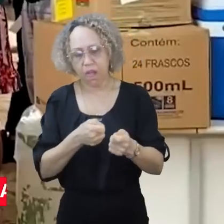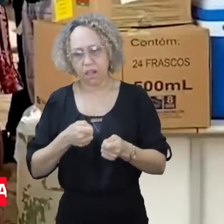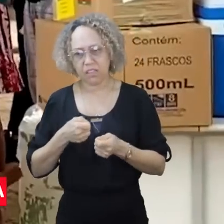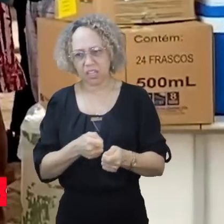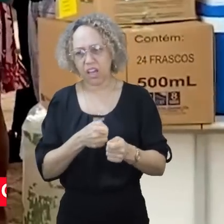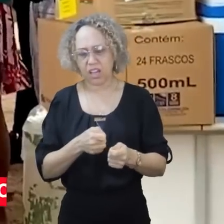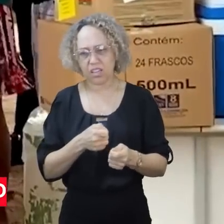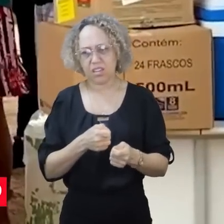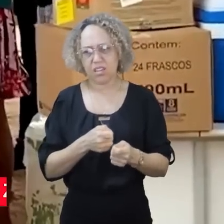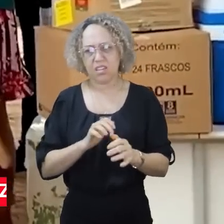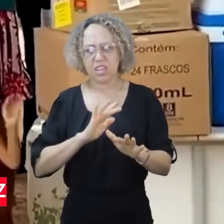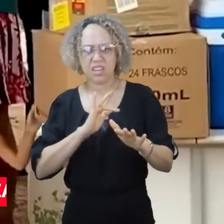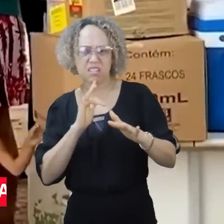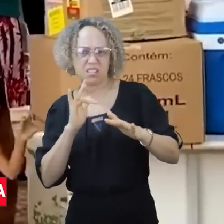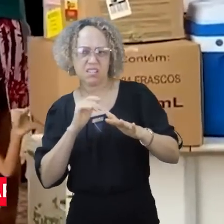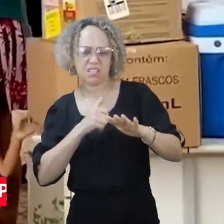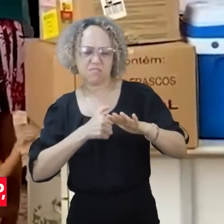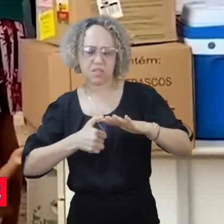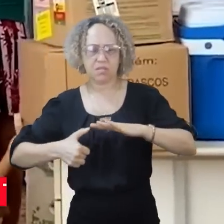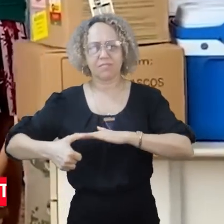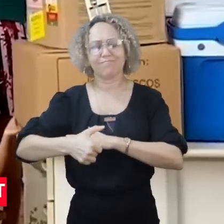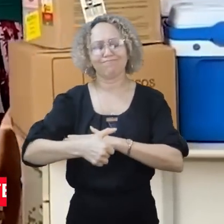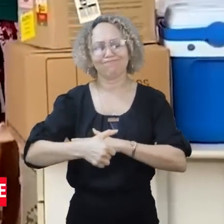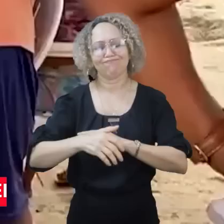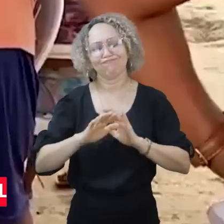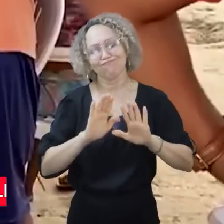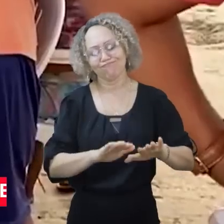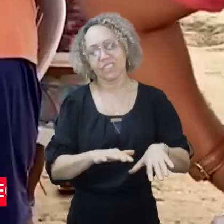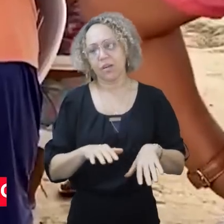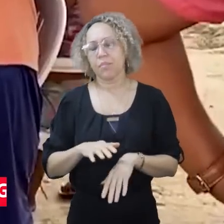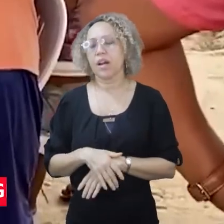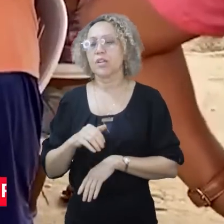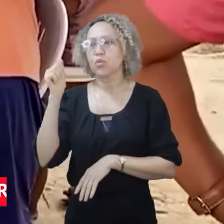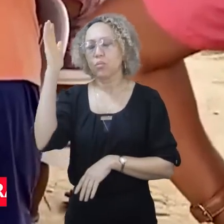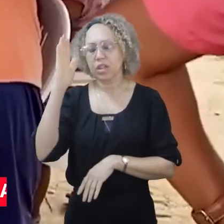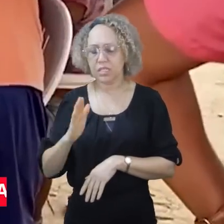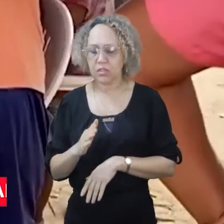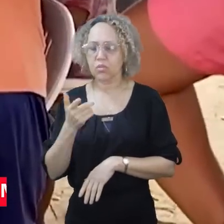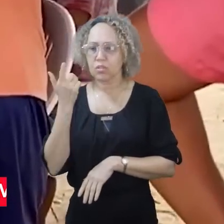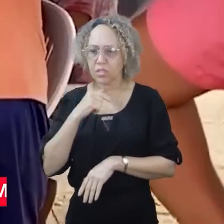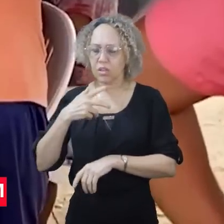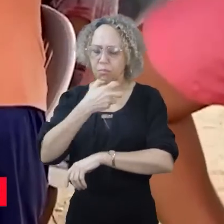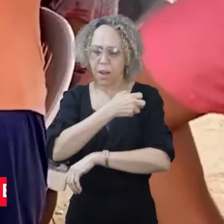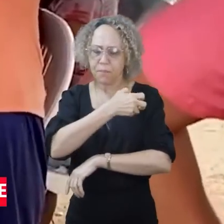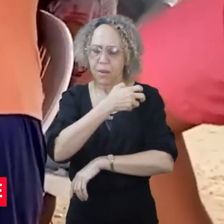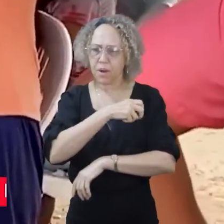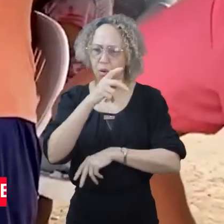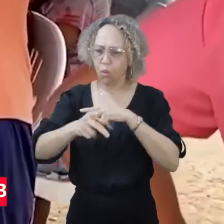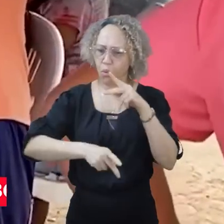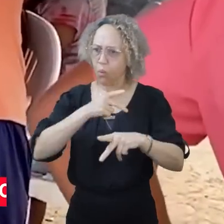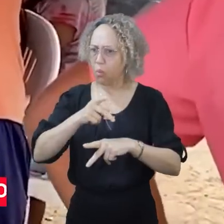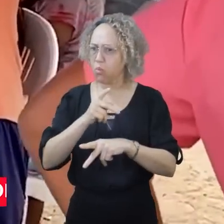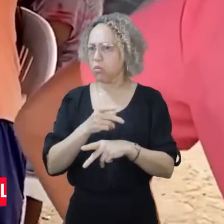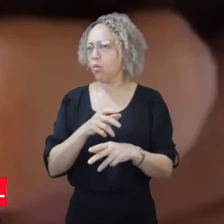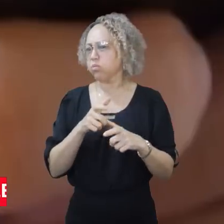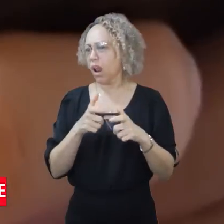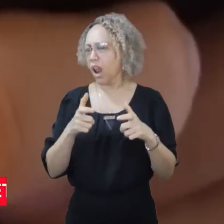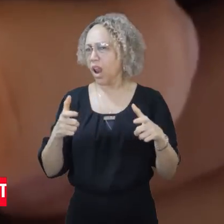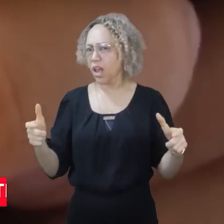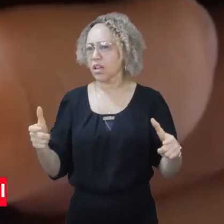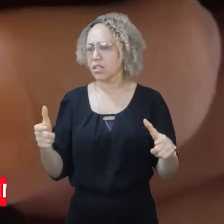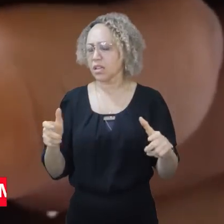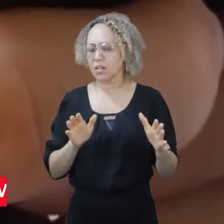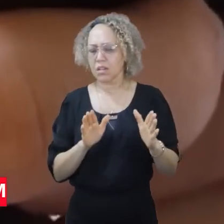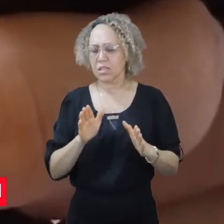do sistema público que o Brasil conseguiu vacinar rapidamente a população. No entanto, o período também mostrou quanto